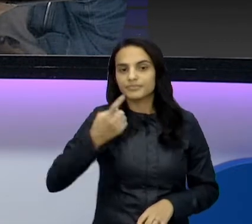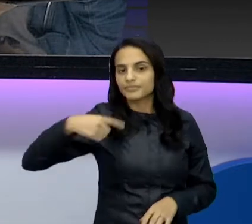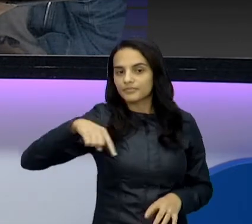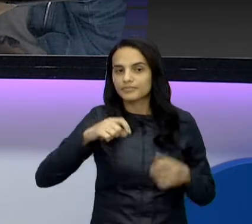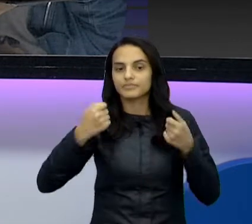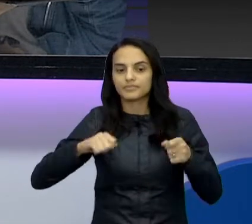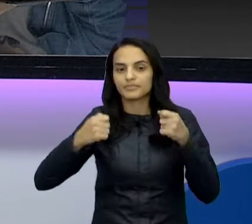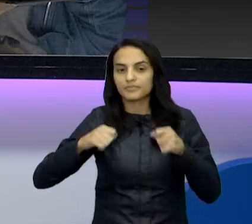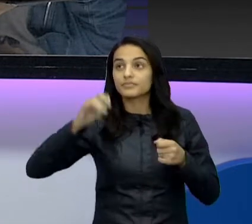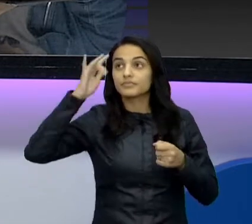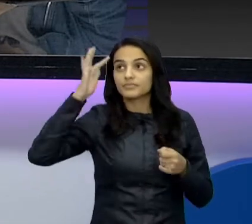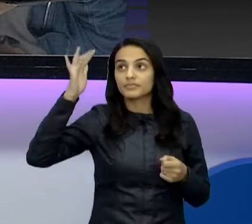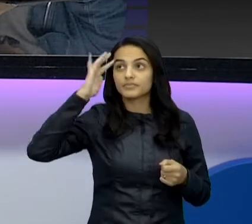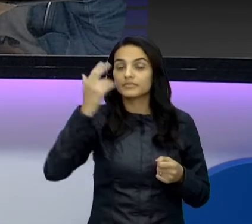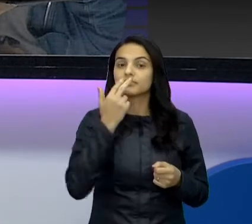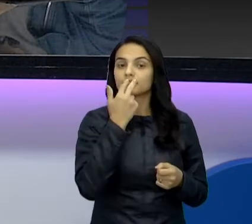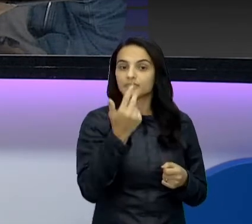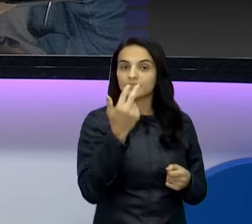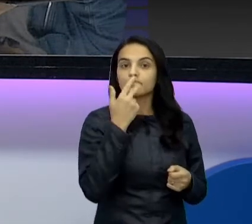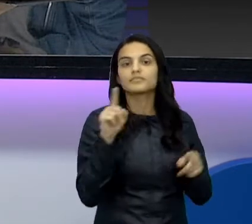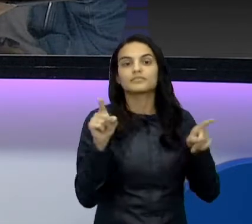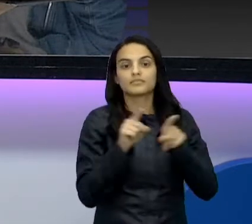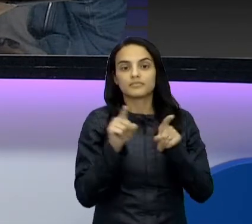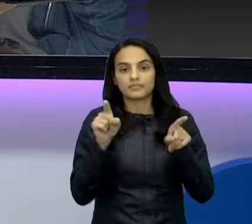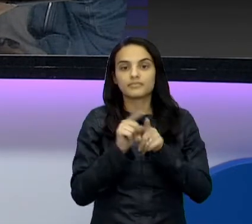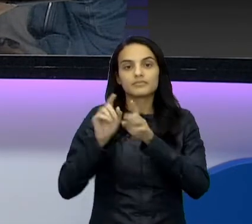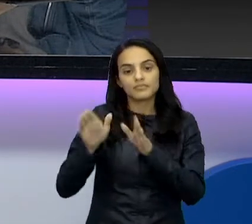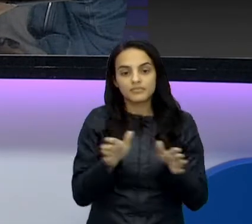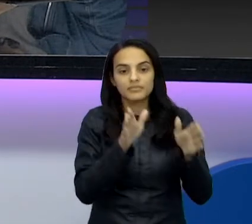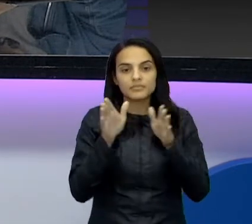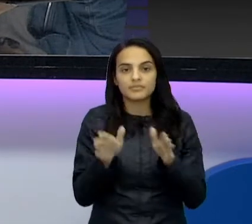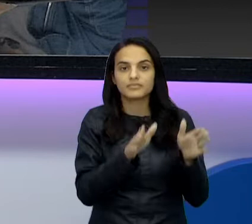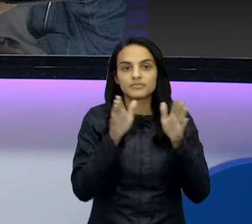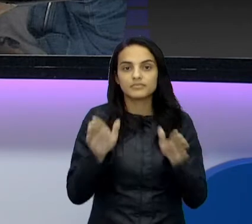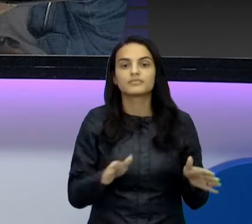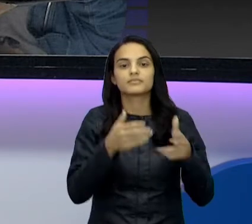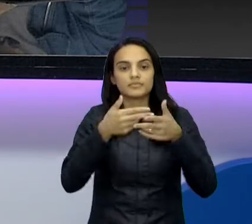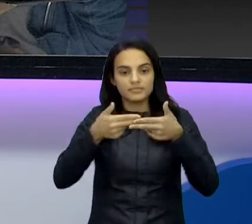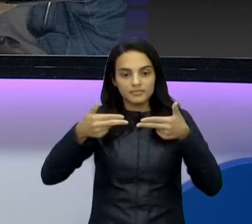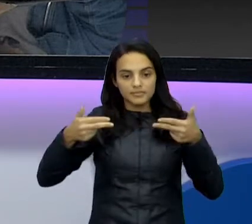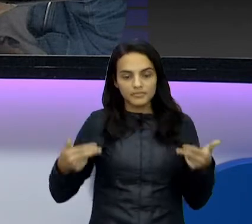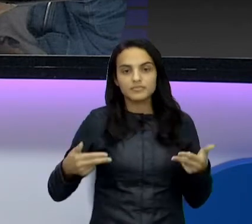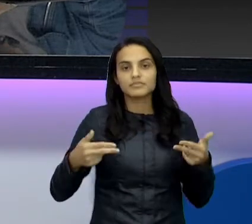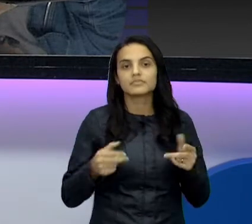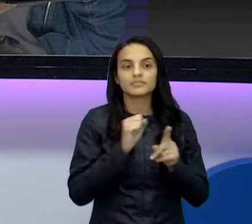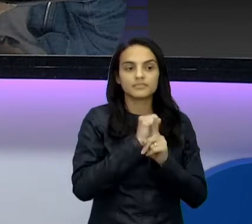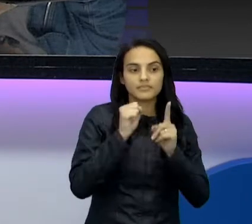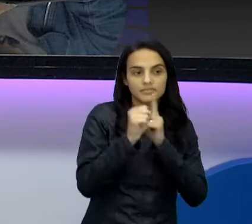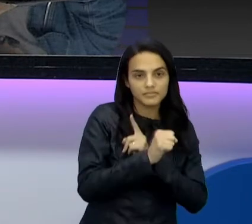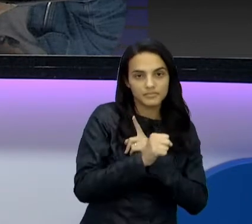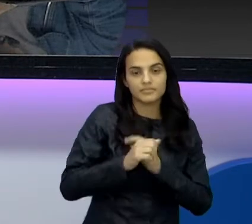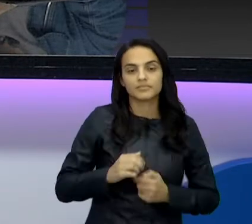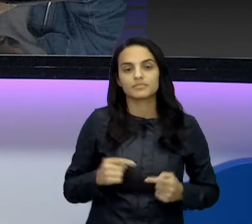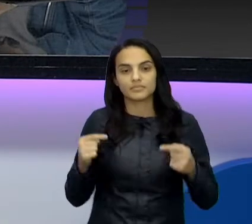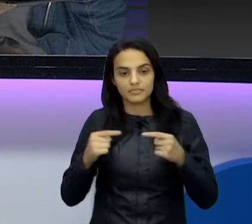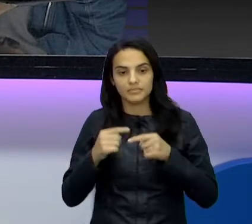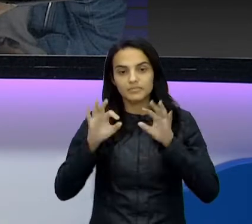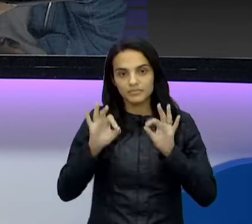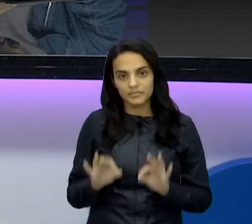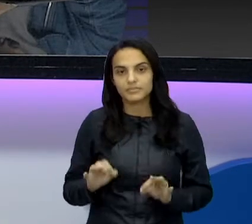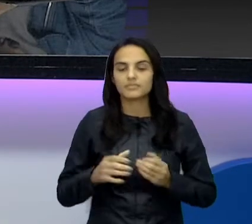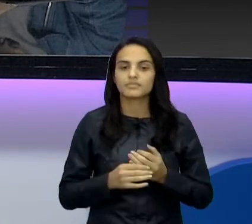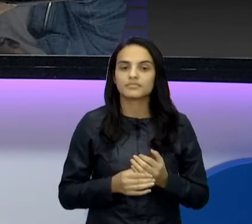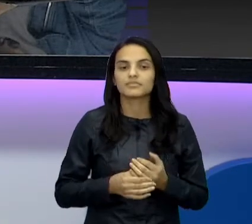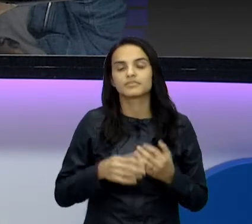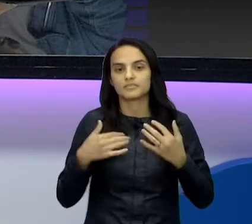tem que pensar a língua também como produzida através de uma série de relações sociais. E aí,